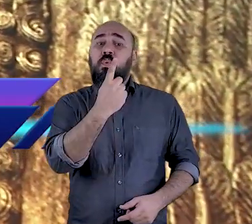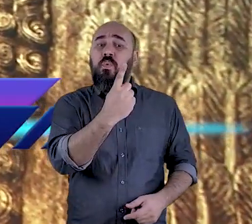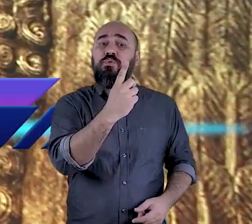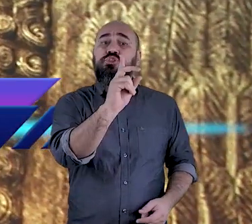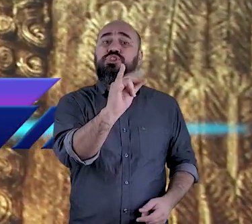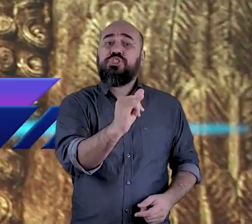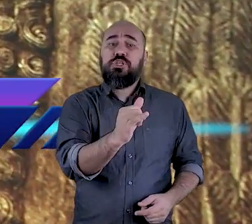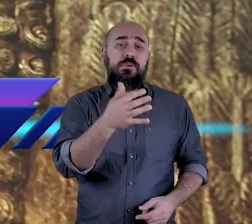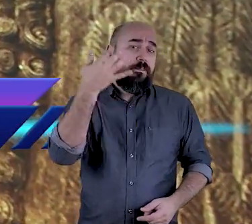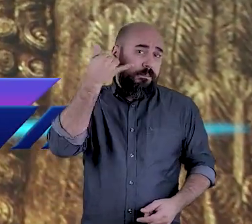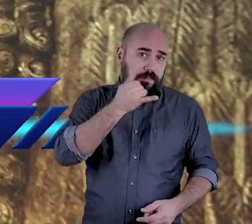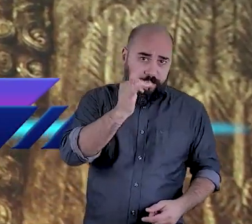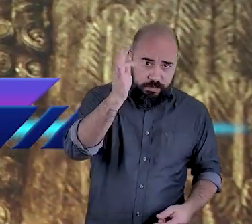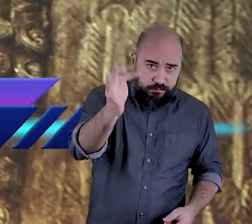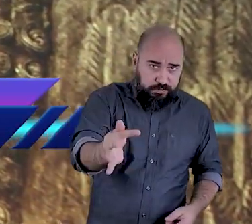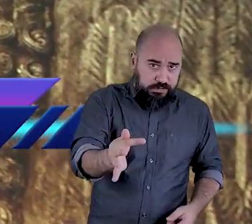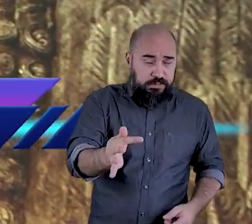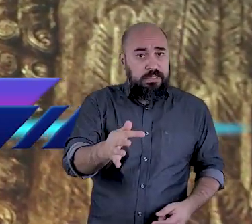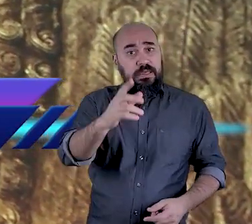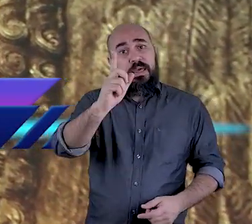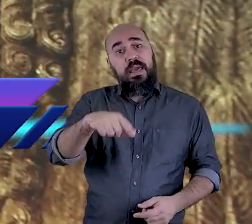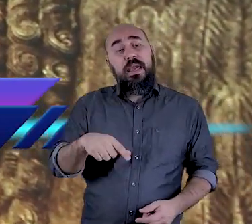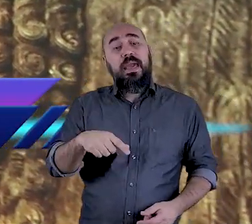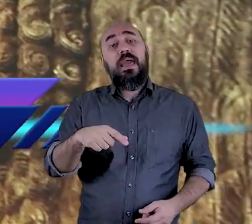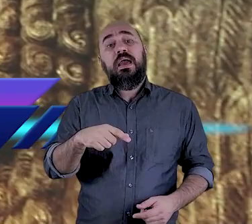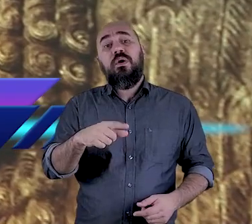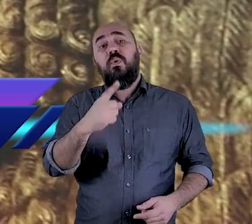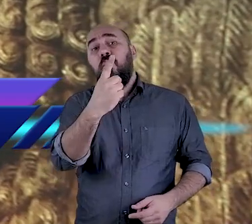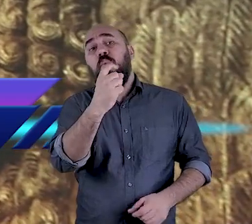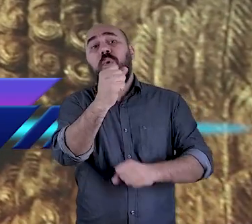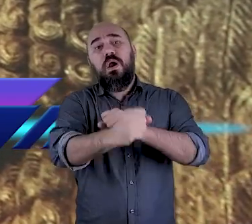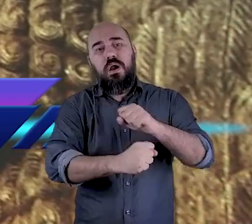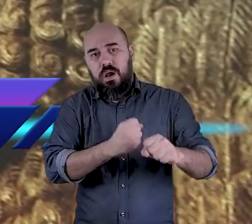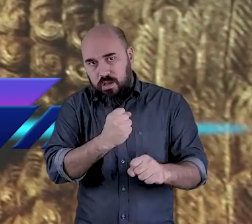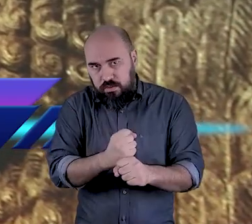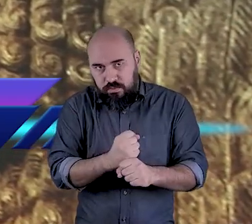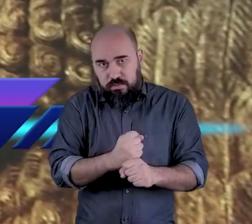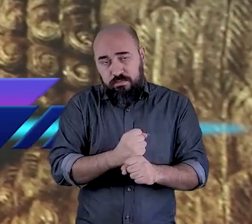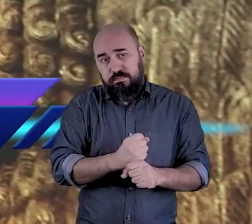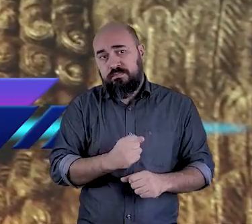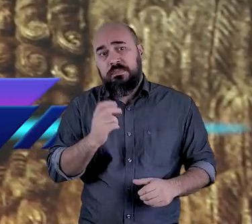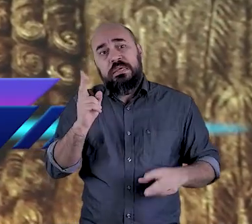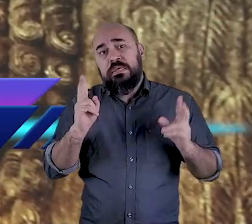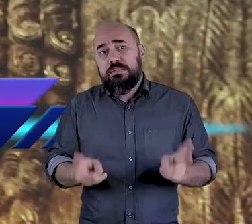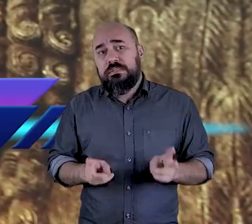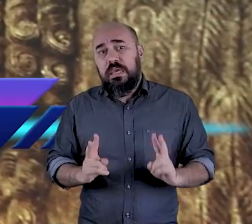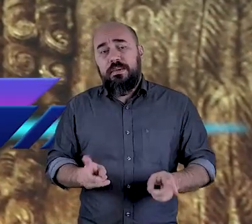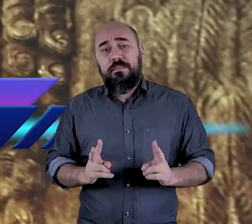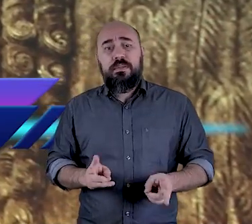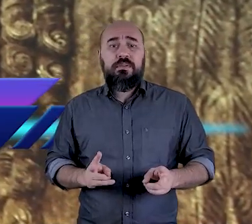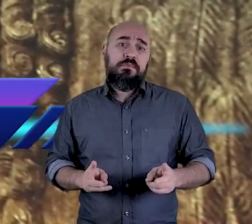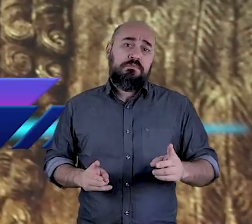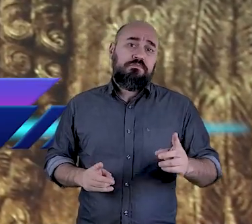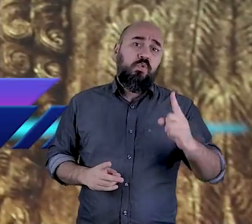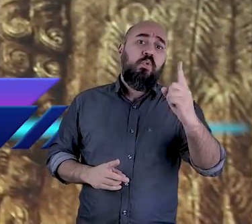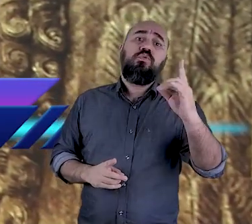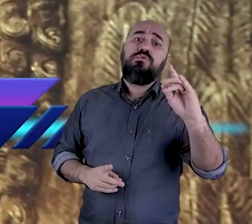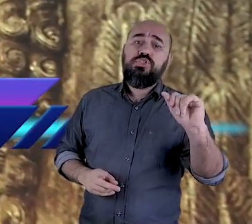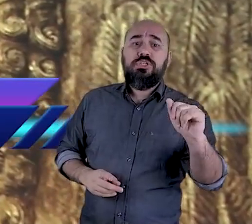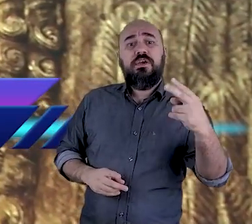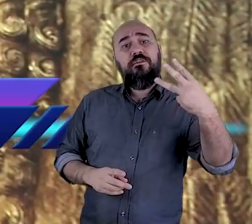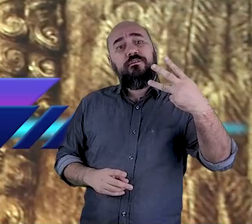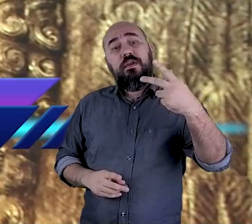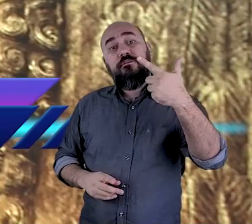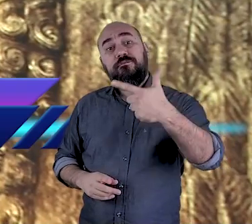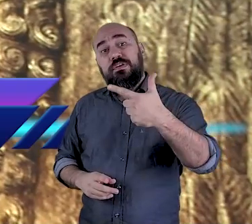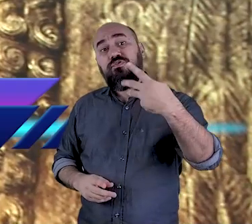literal quando a Bíblia fala de um dia comum quer dizer um período de 24 horas e não 10